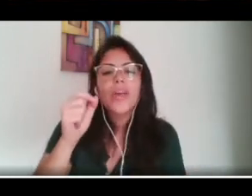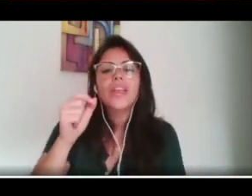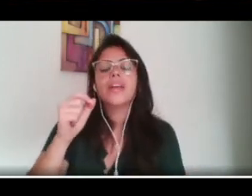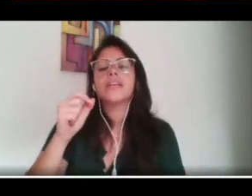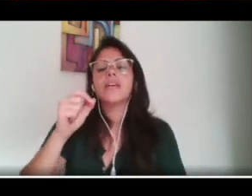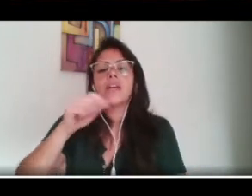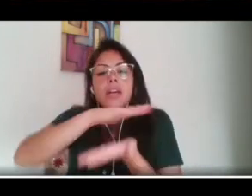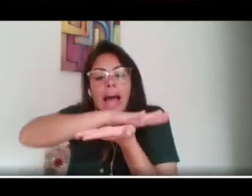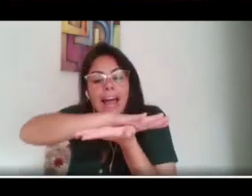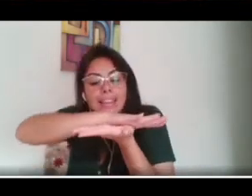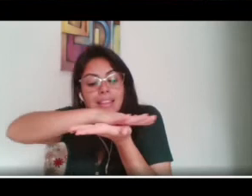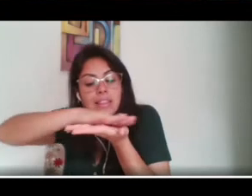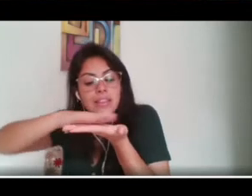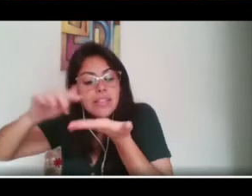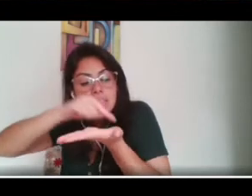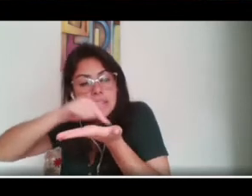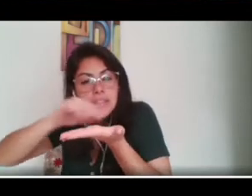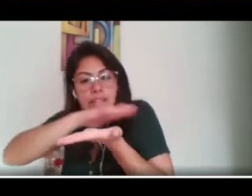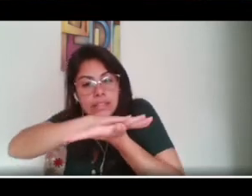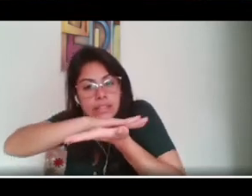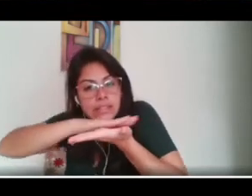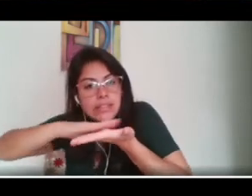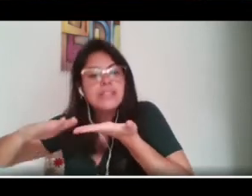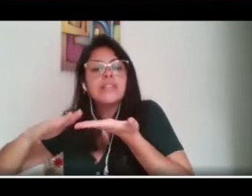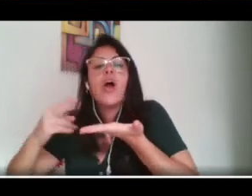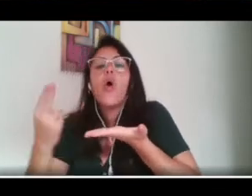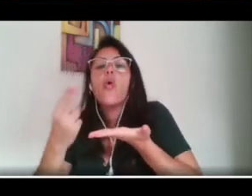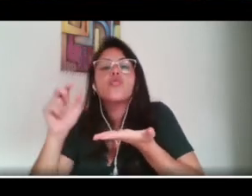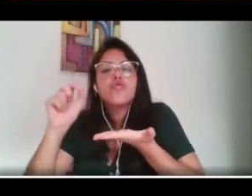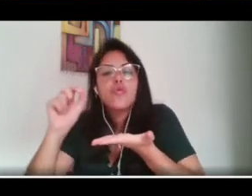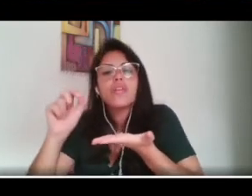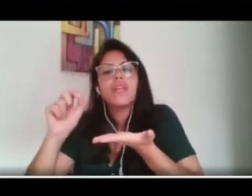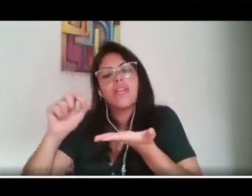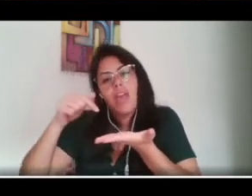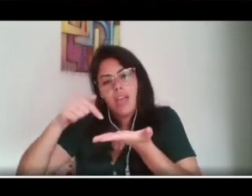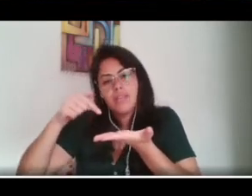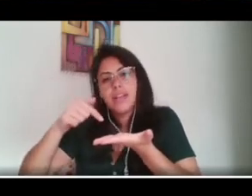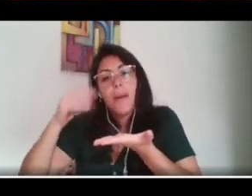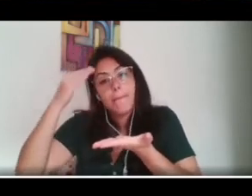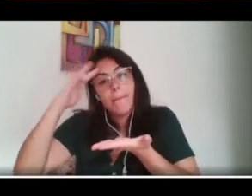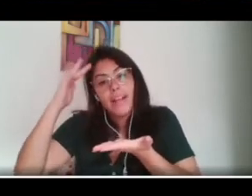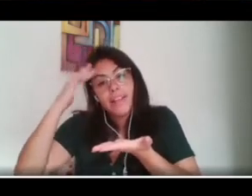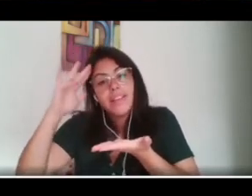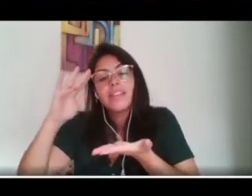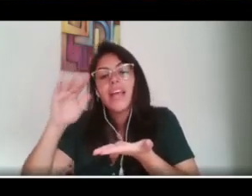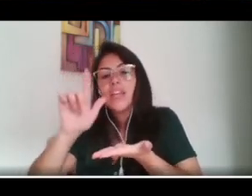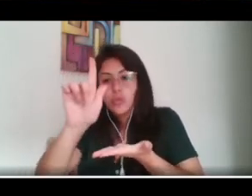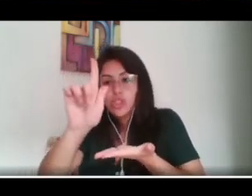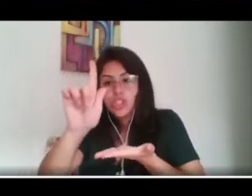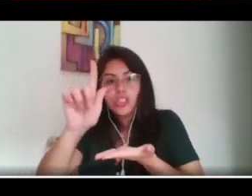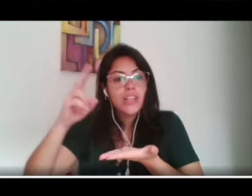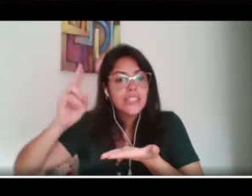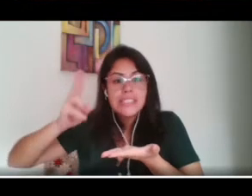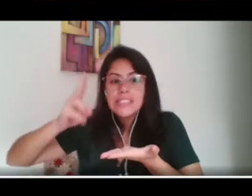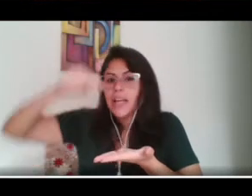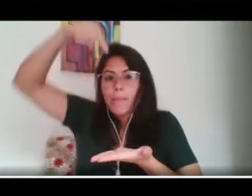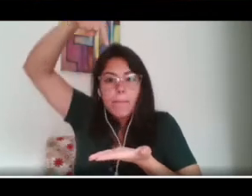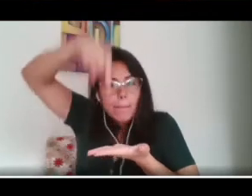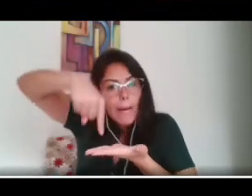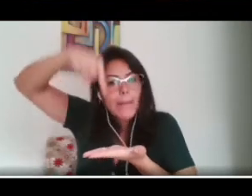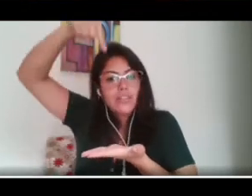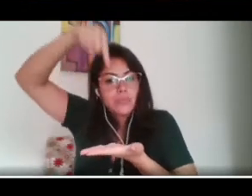gravidade, né, ela está apontando sempre para baixo, né? A aceleração da gravidade, ela está sempre apontando para